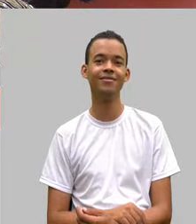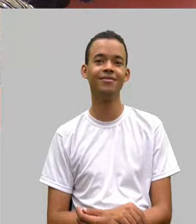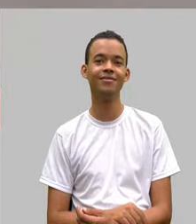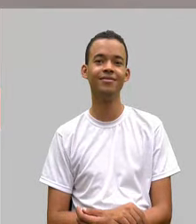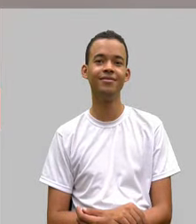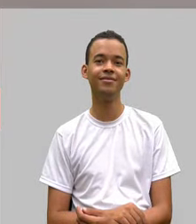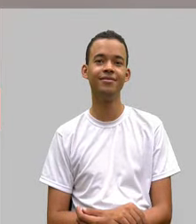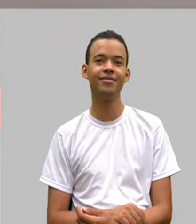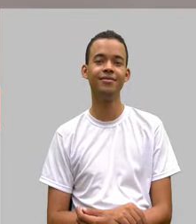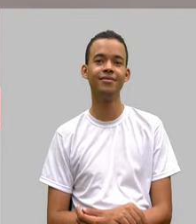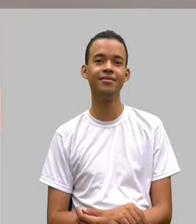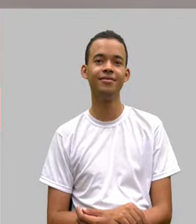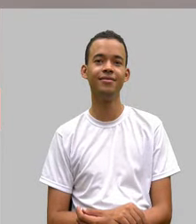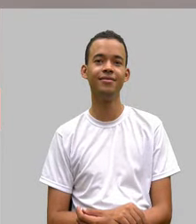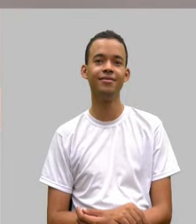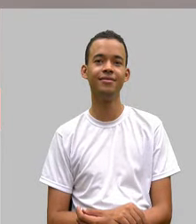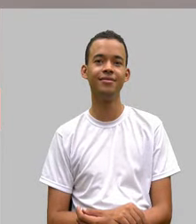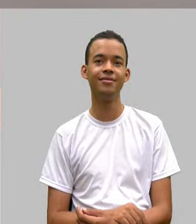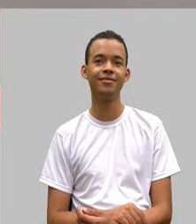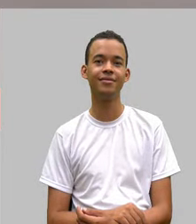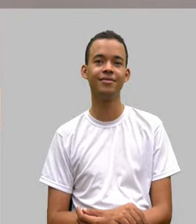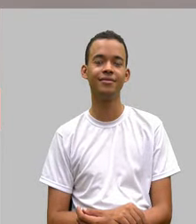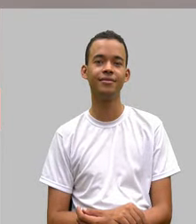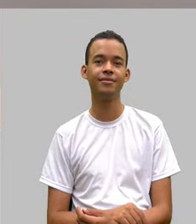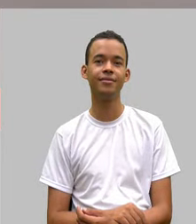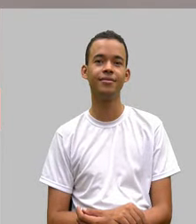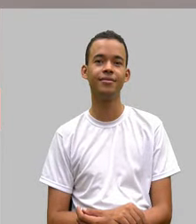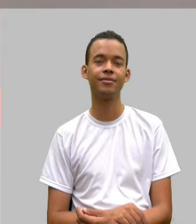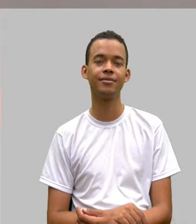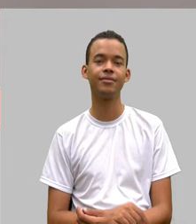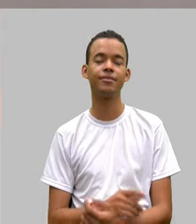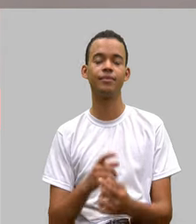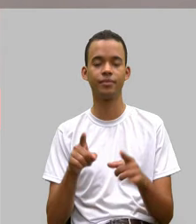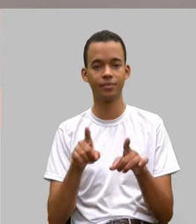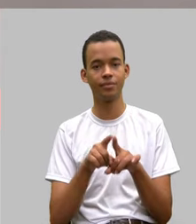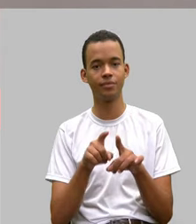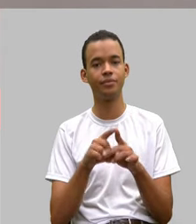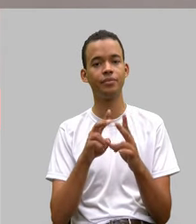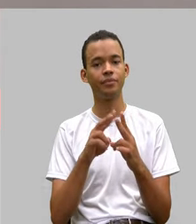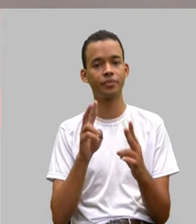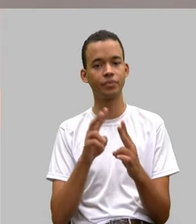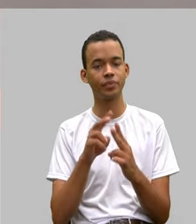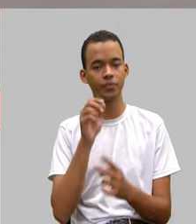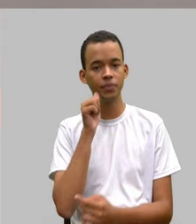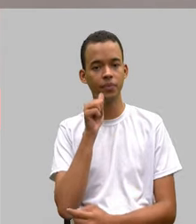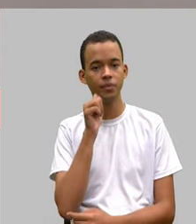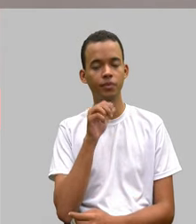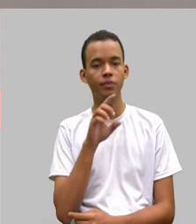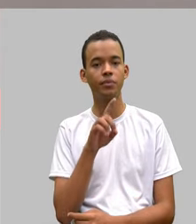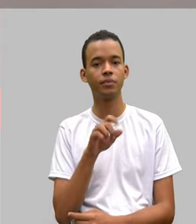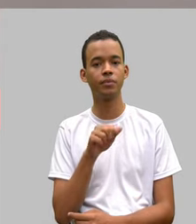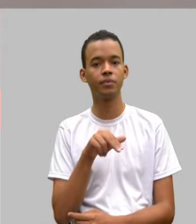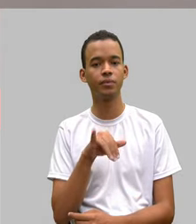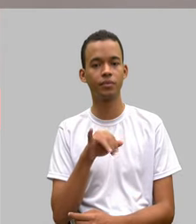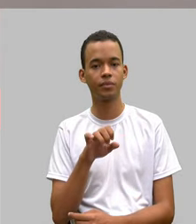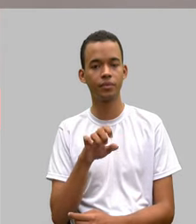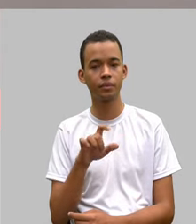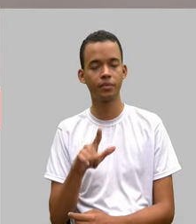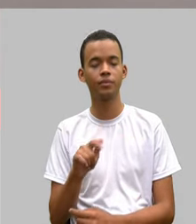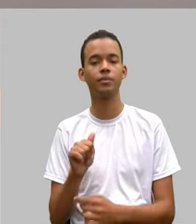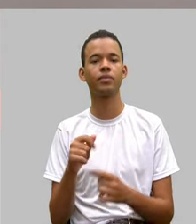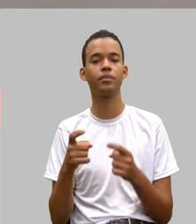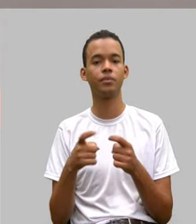canabinoide participa conosco também de maneira virtual Barros médica de